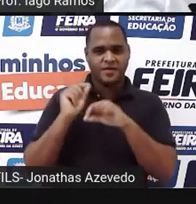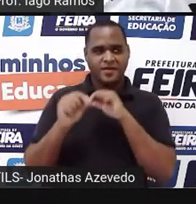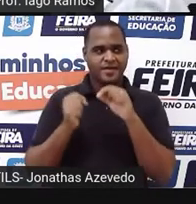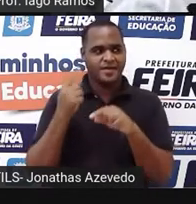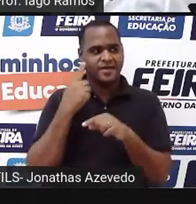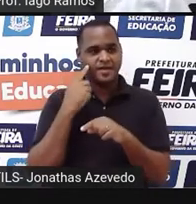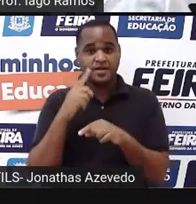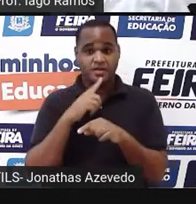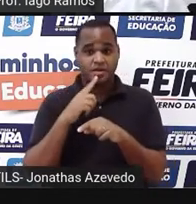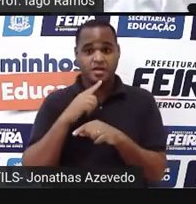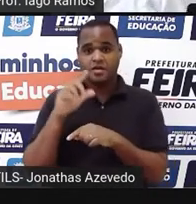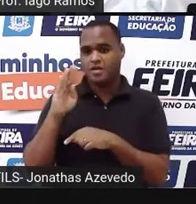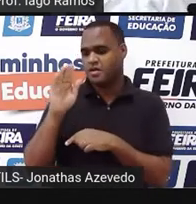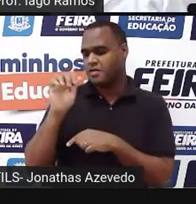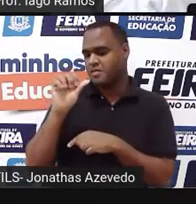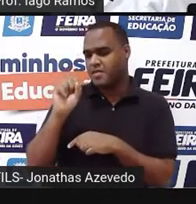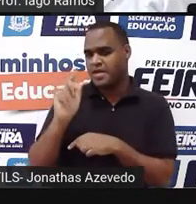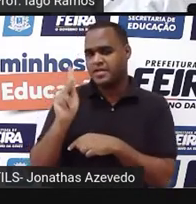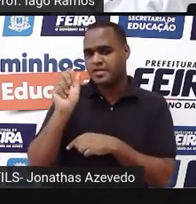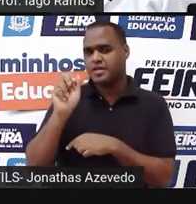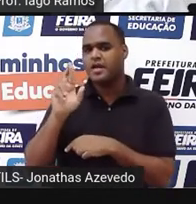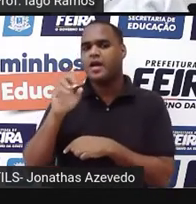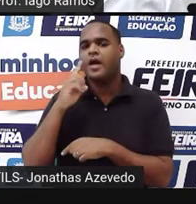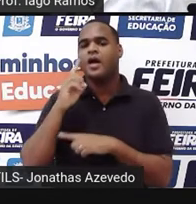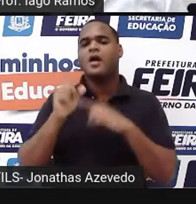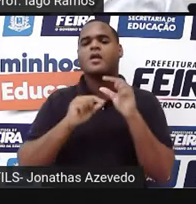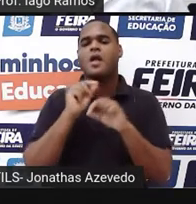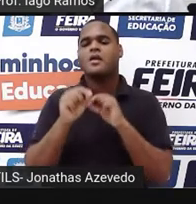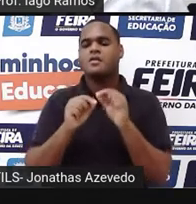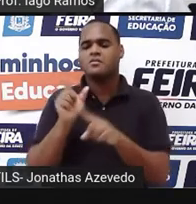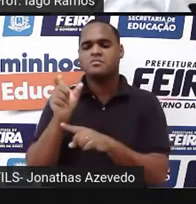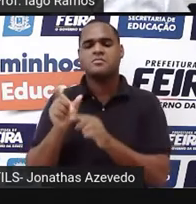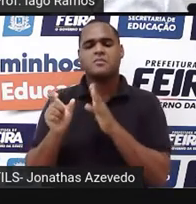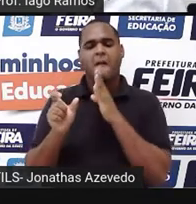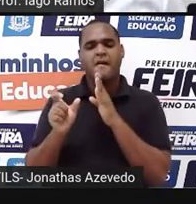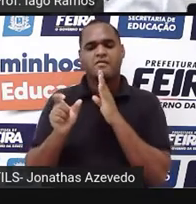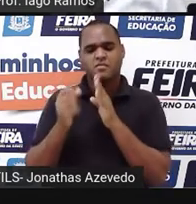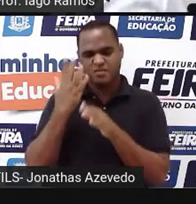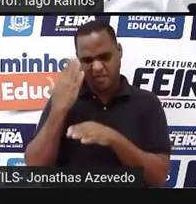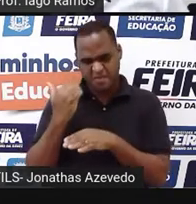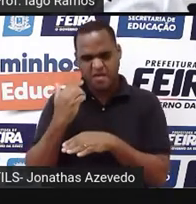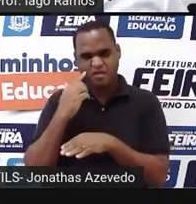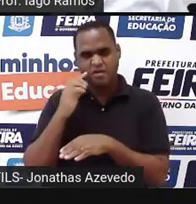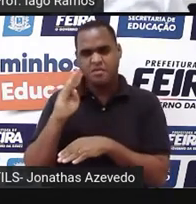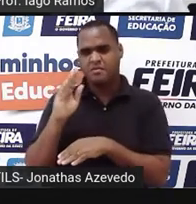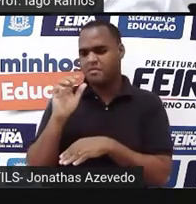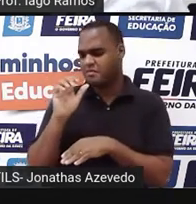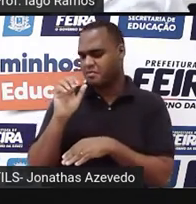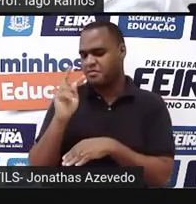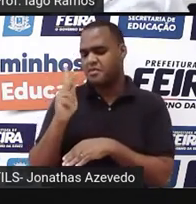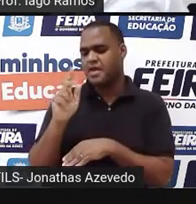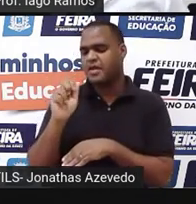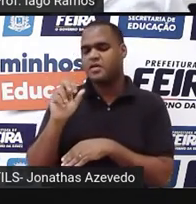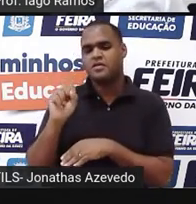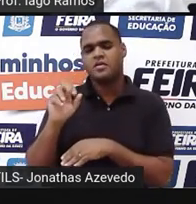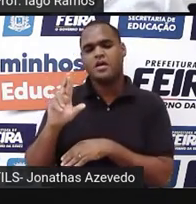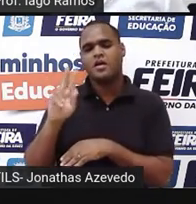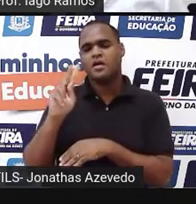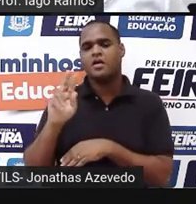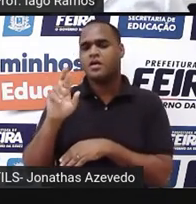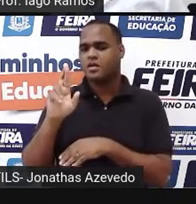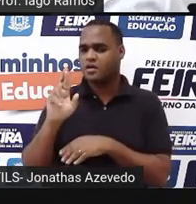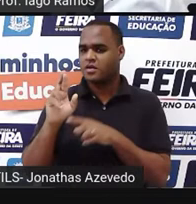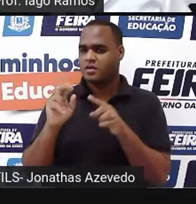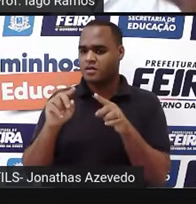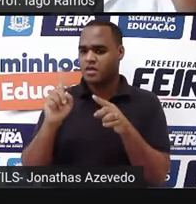de Bhaskara. Pois é, deixa eu te falar quem é esse camaradinha, né? Esse tal de Bhaskara. Bhaskara, ele foi